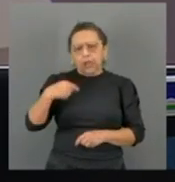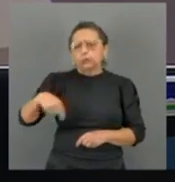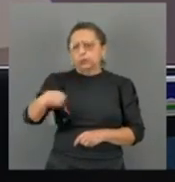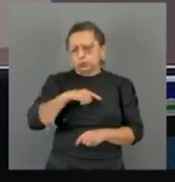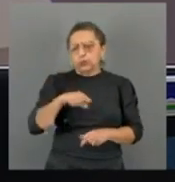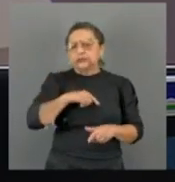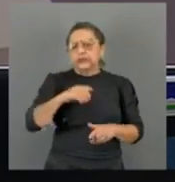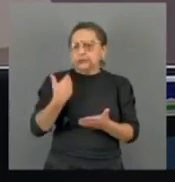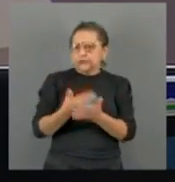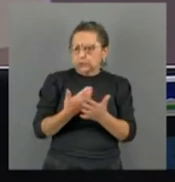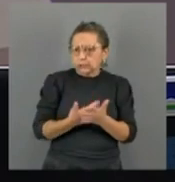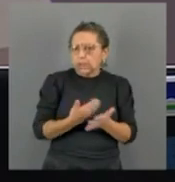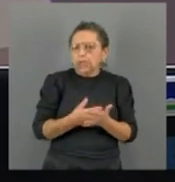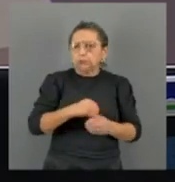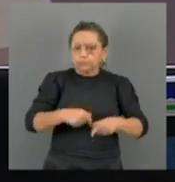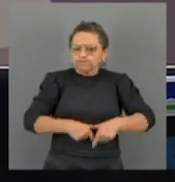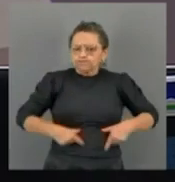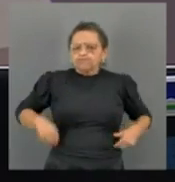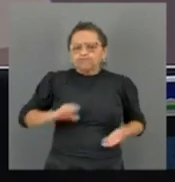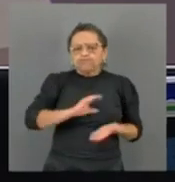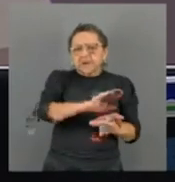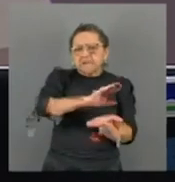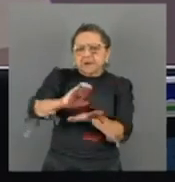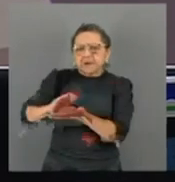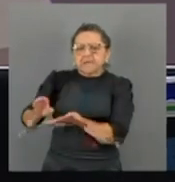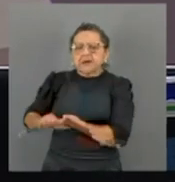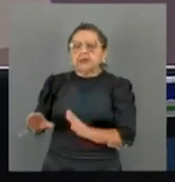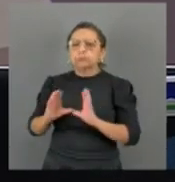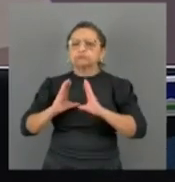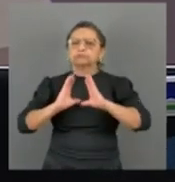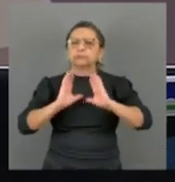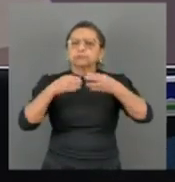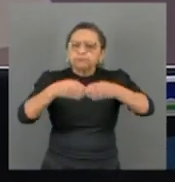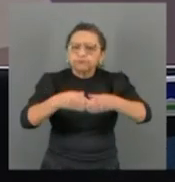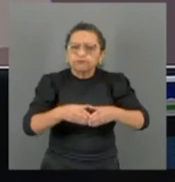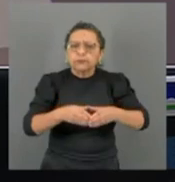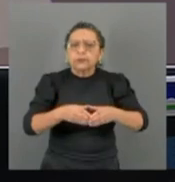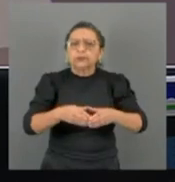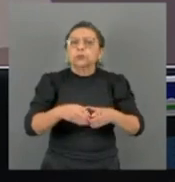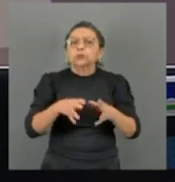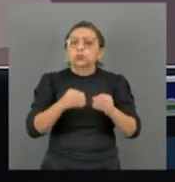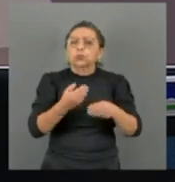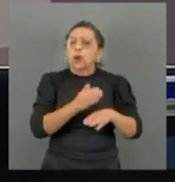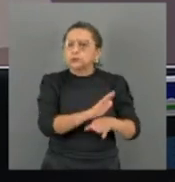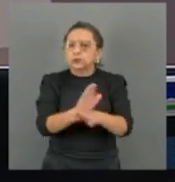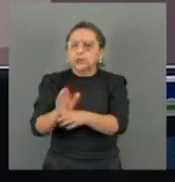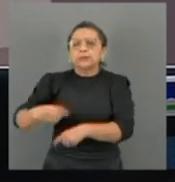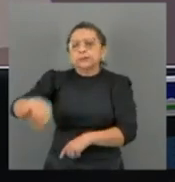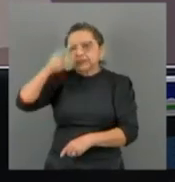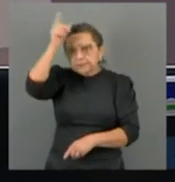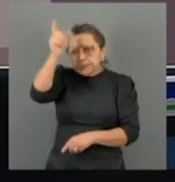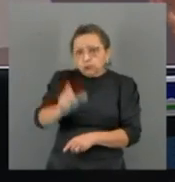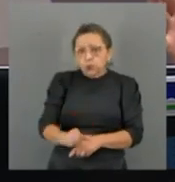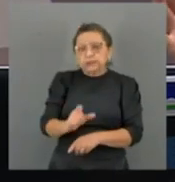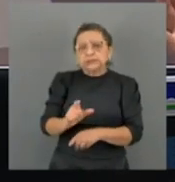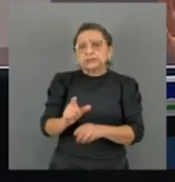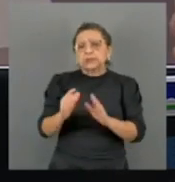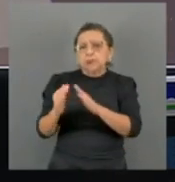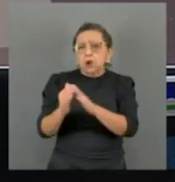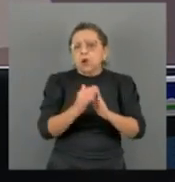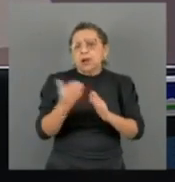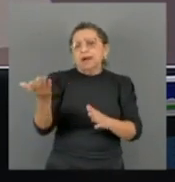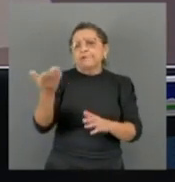financiados pelo Ford Foundation, fazendo ajuda para os camponeses que estavam